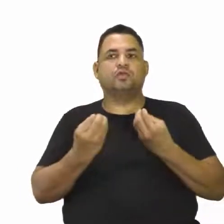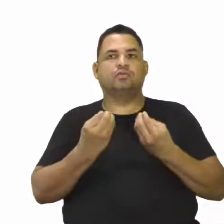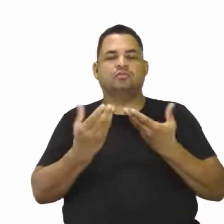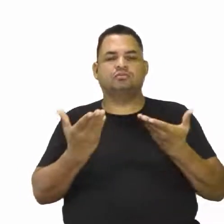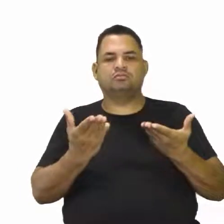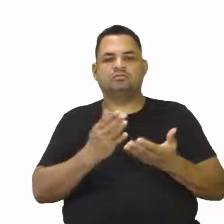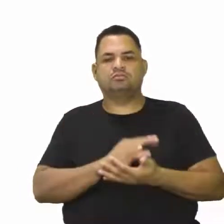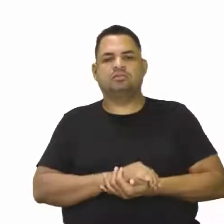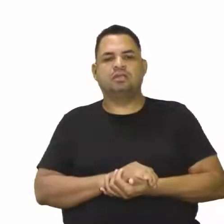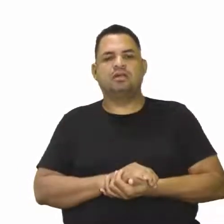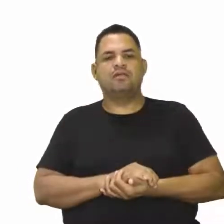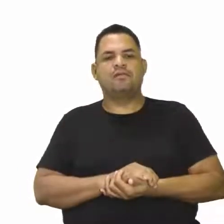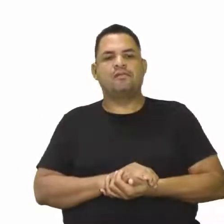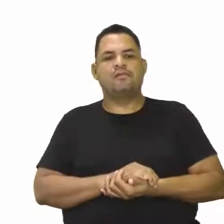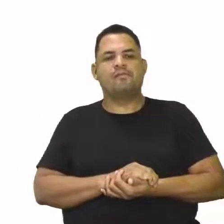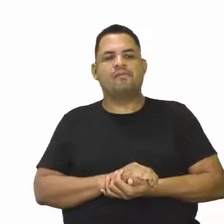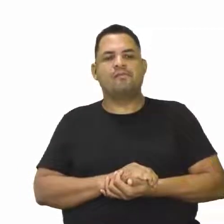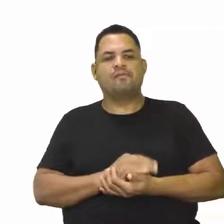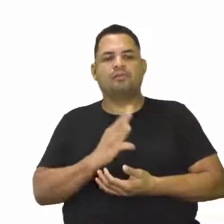como?